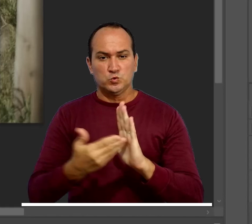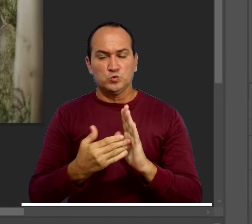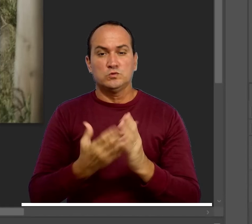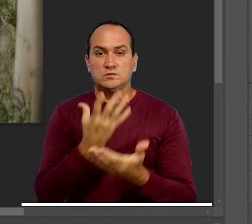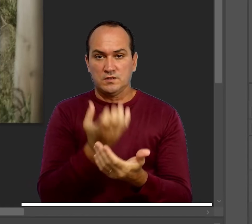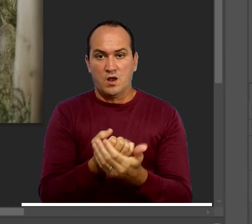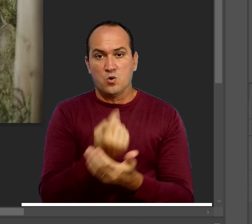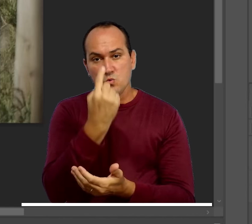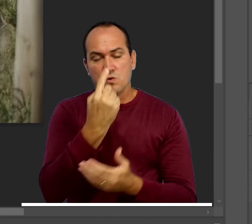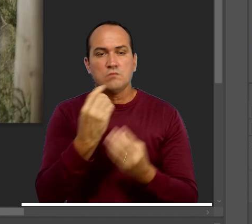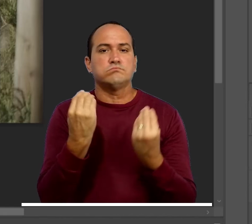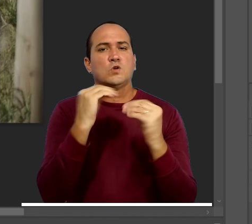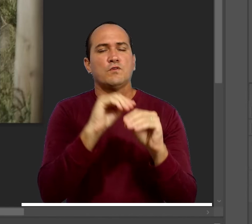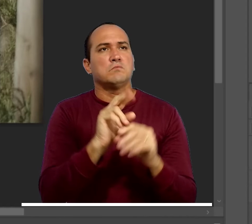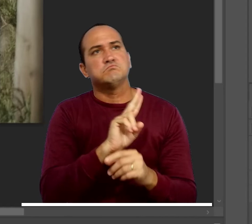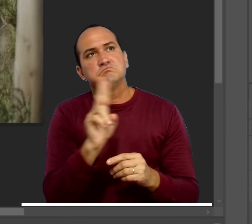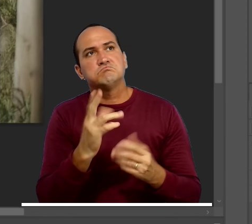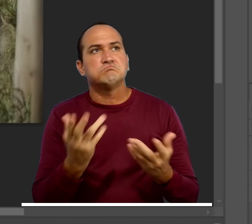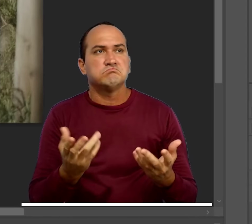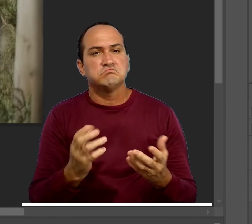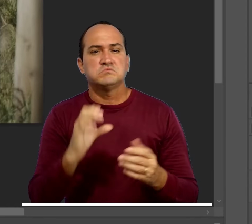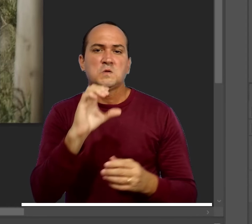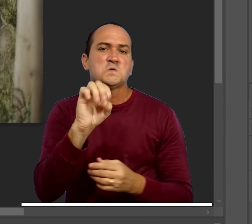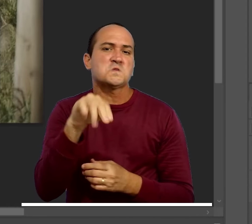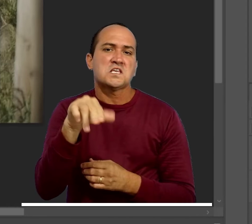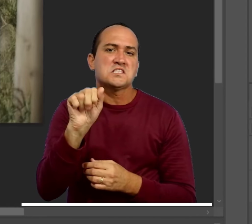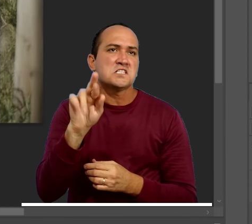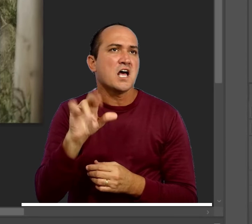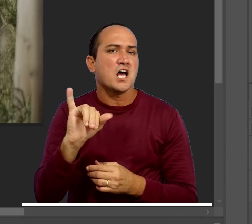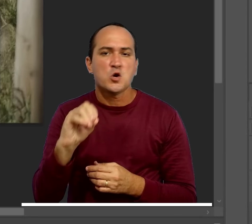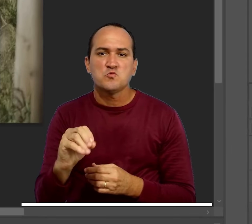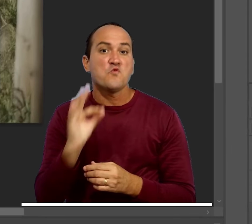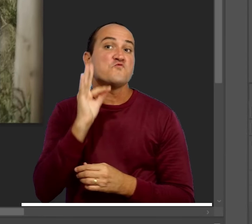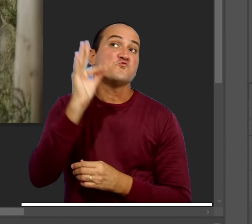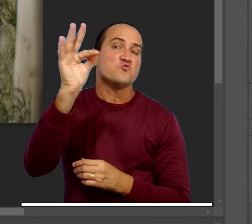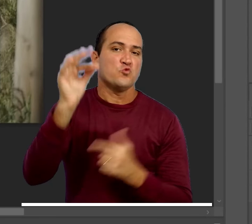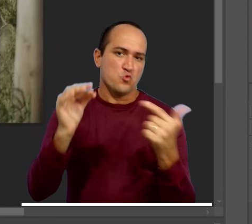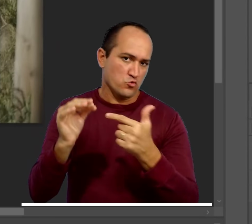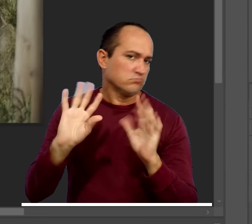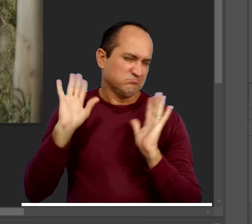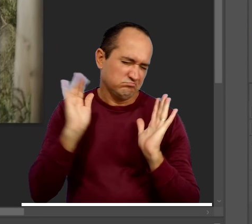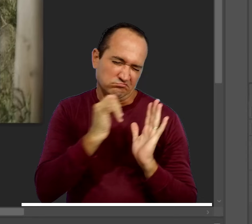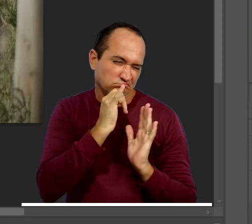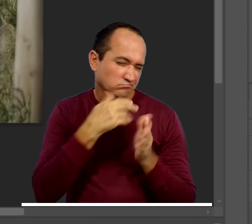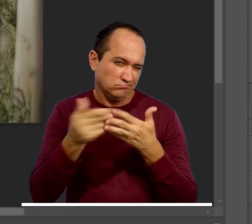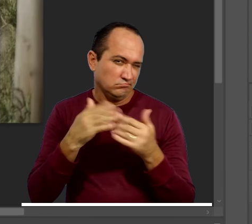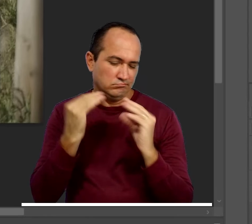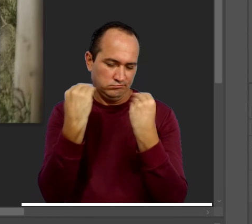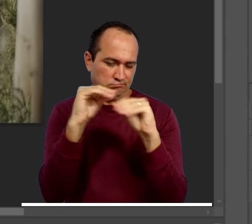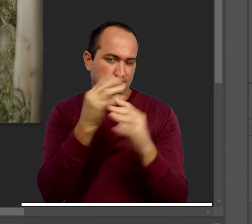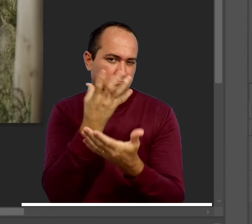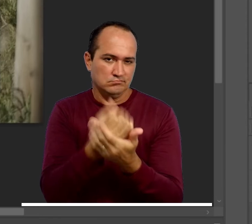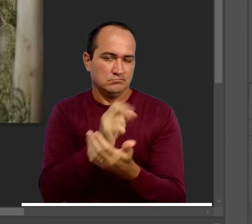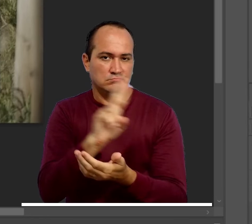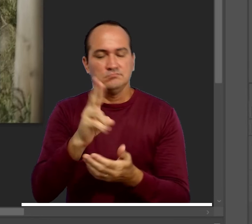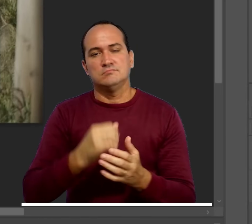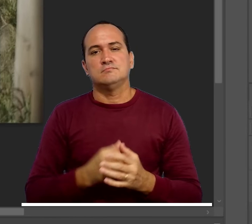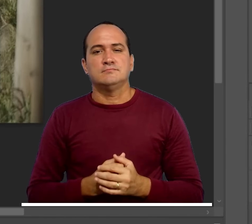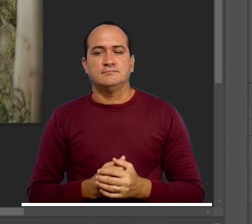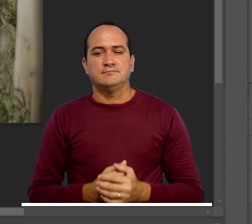vou salvar isso aqui como, de repente, cenário futurista 2, por exemplo. Vou colocar aqui esse nome só para a gente ter uma opção